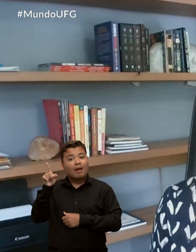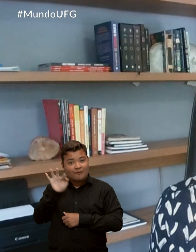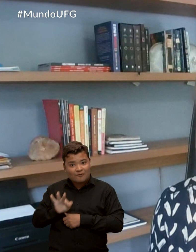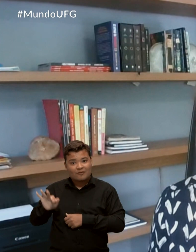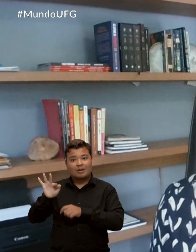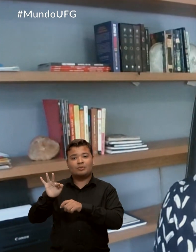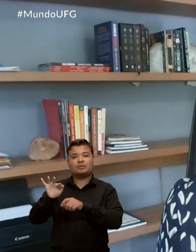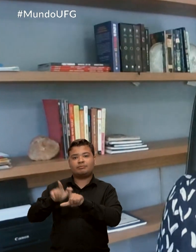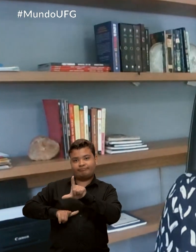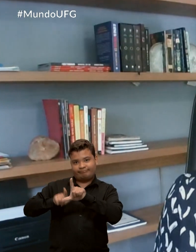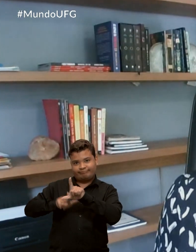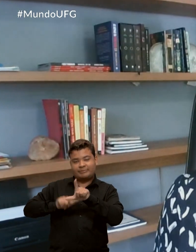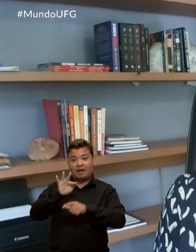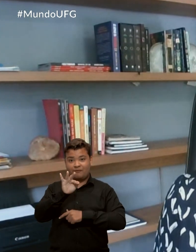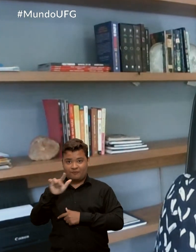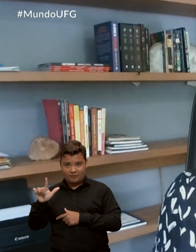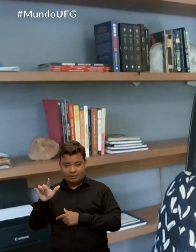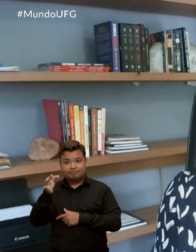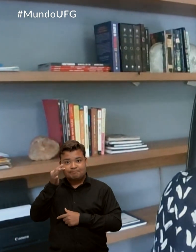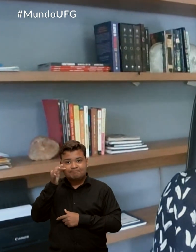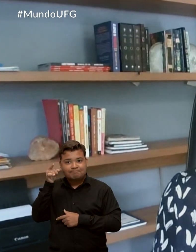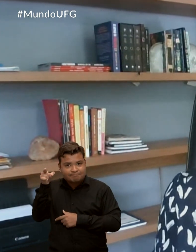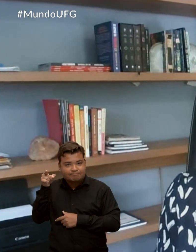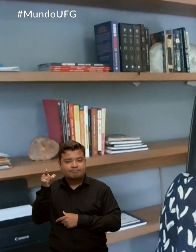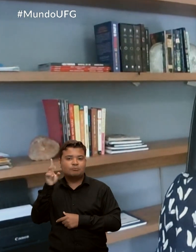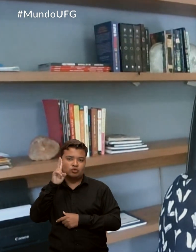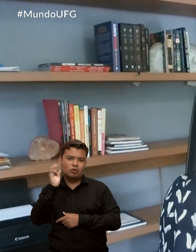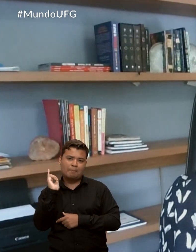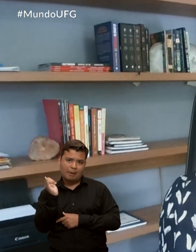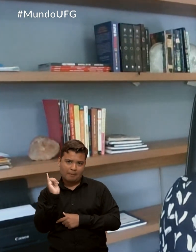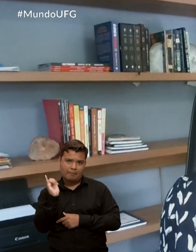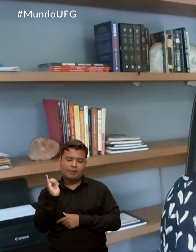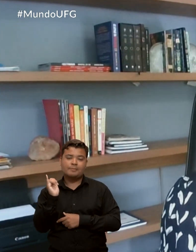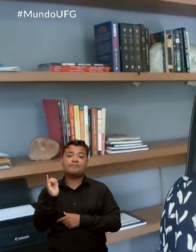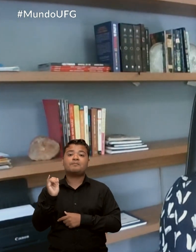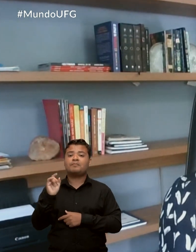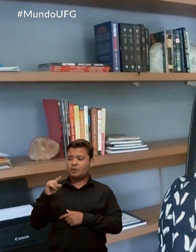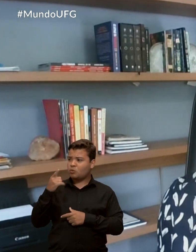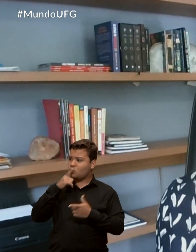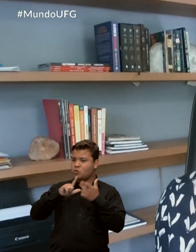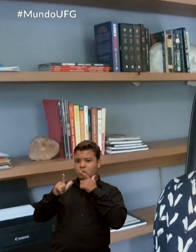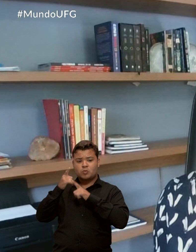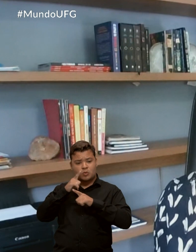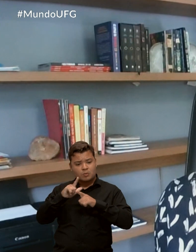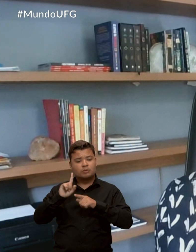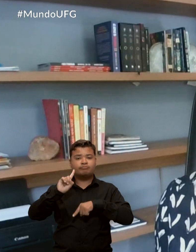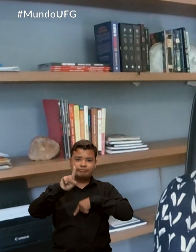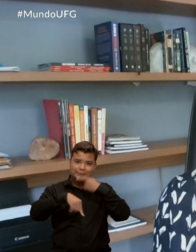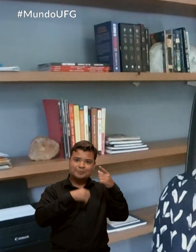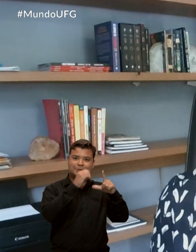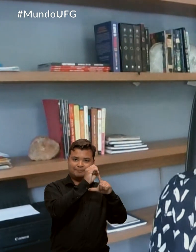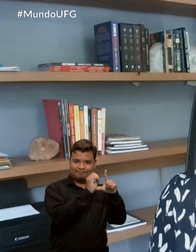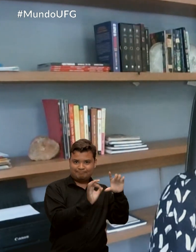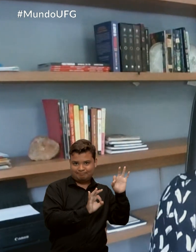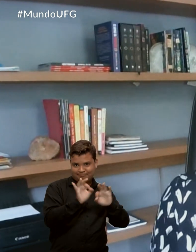de Letras. E vendo esses resultados, vendo como